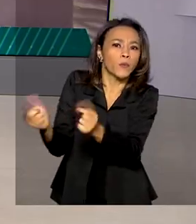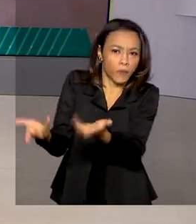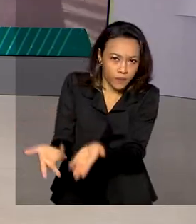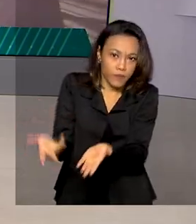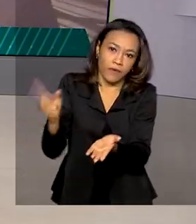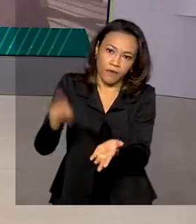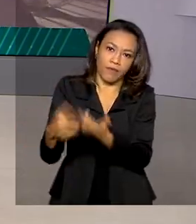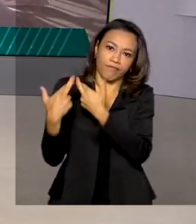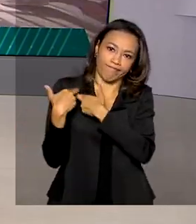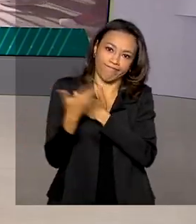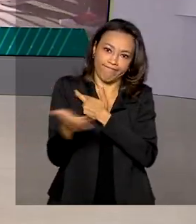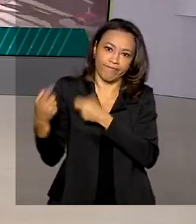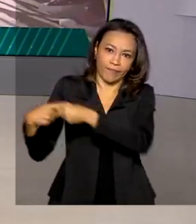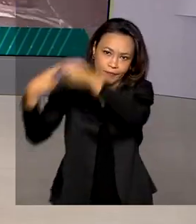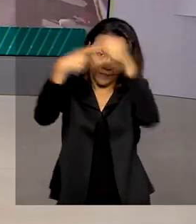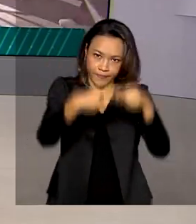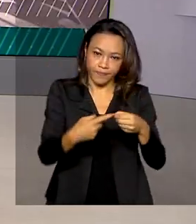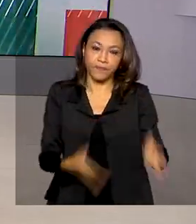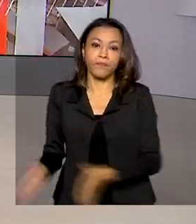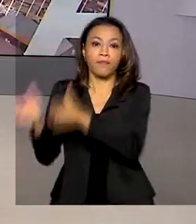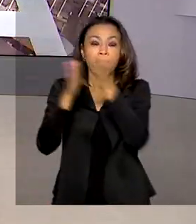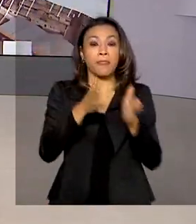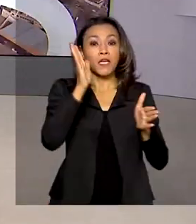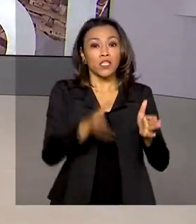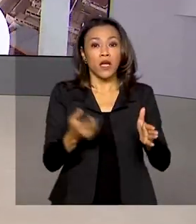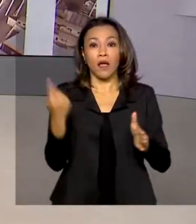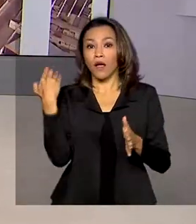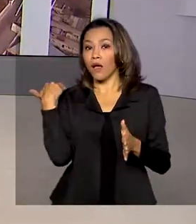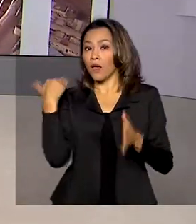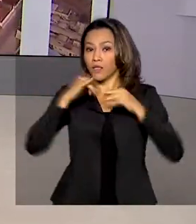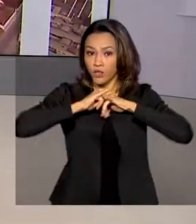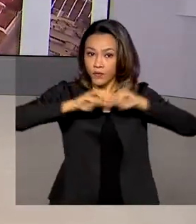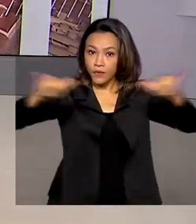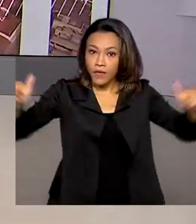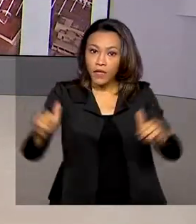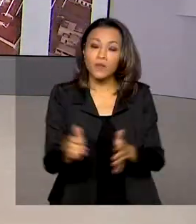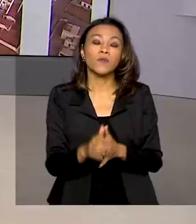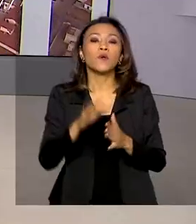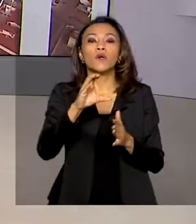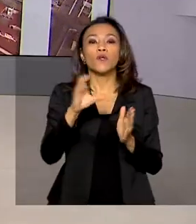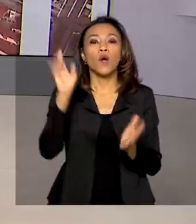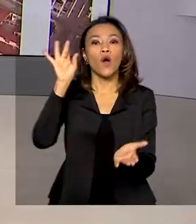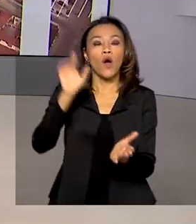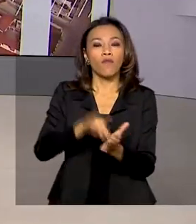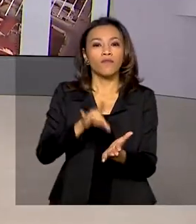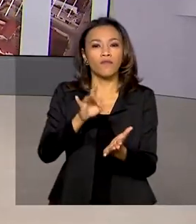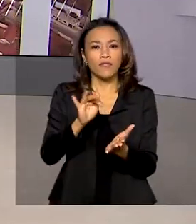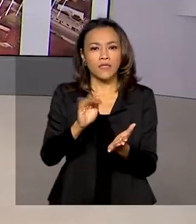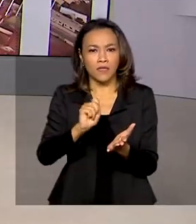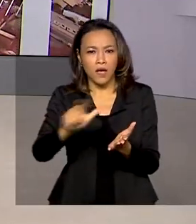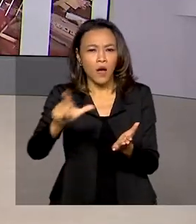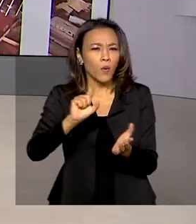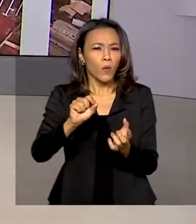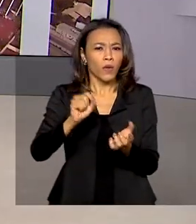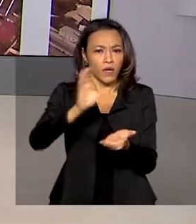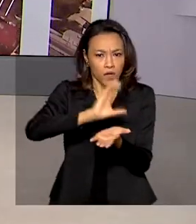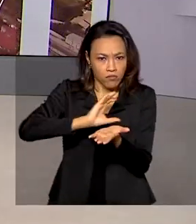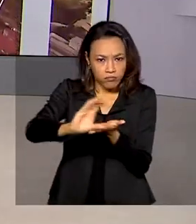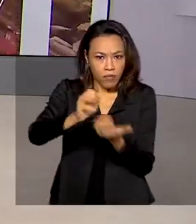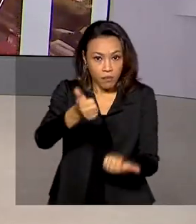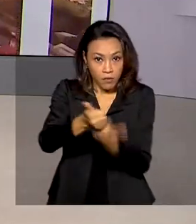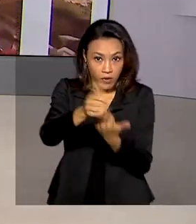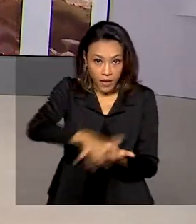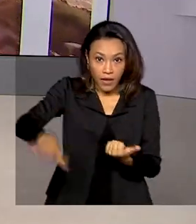e foi divulgado hoje no Diário Oficial Decreto que dispõe sobre a qualificação de empreendimentos dos setores de